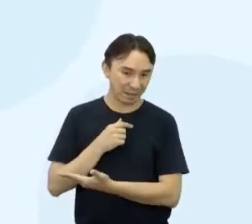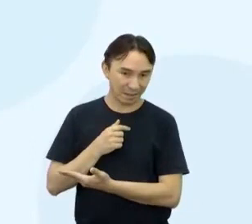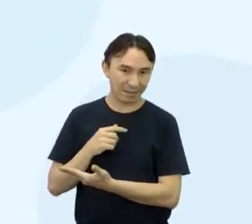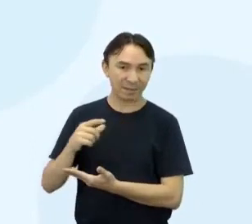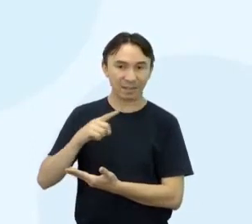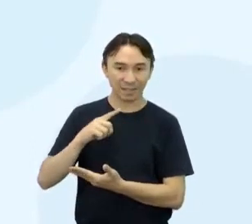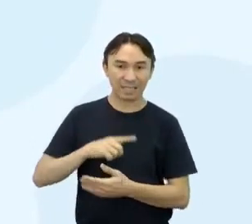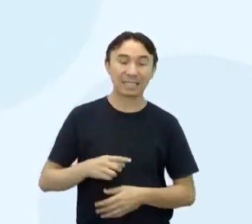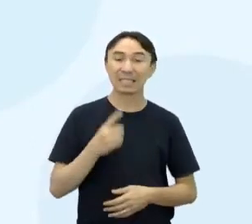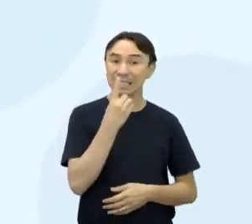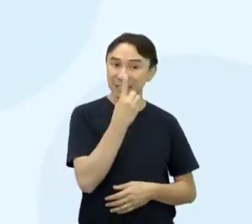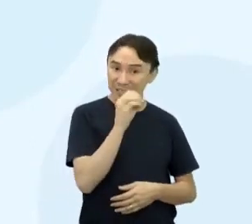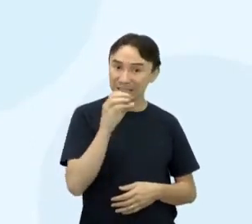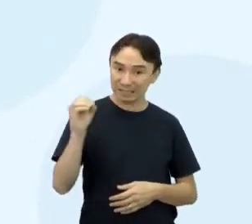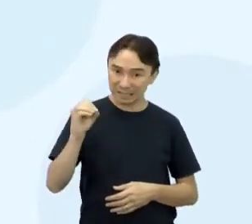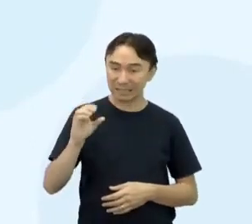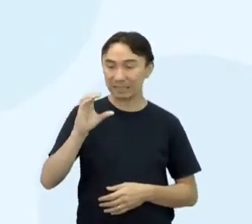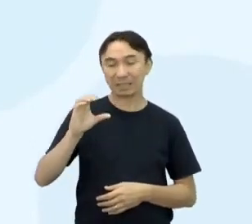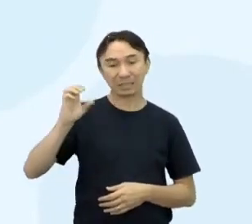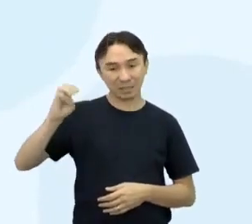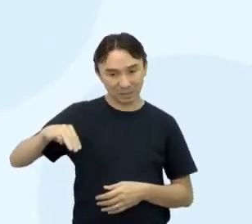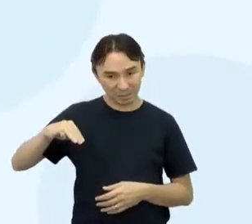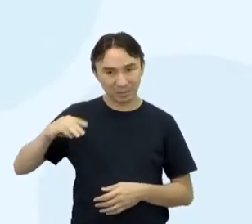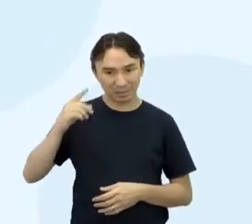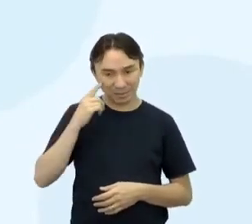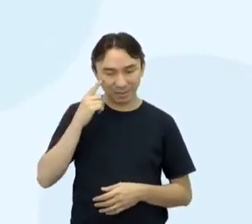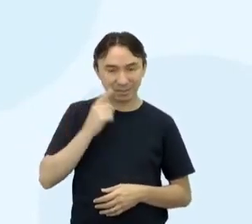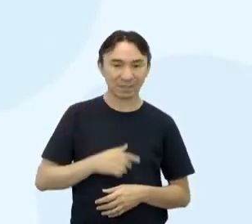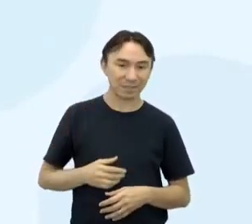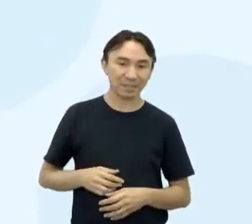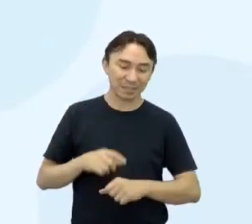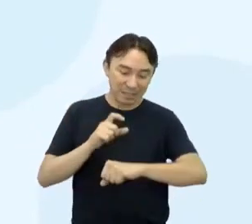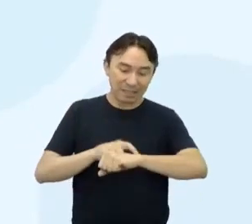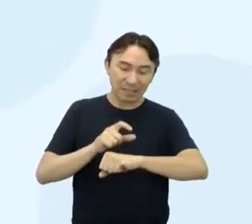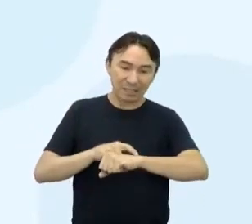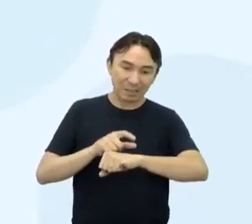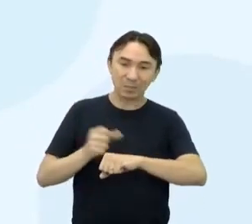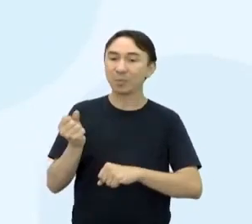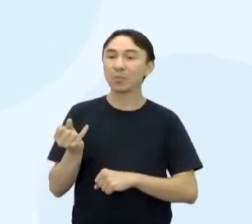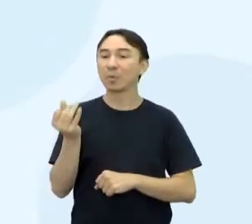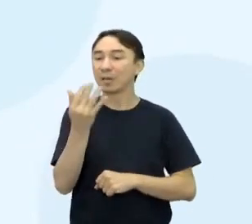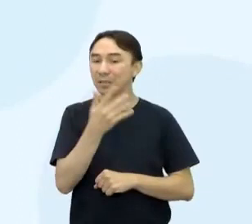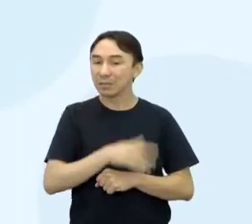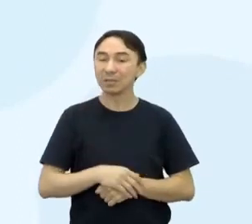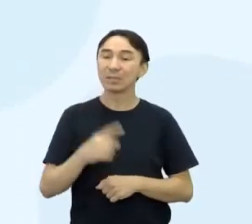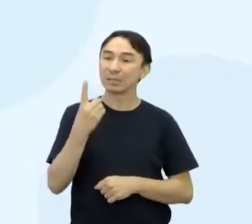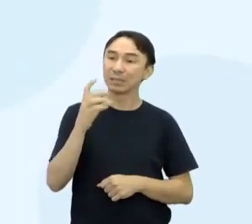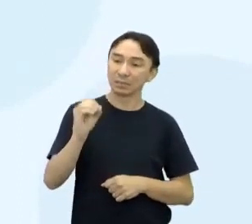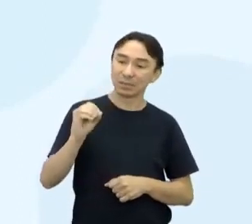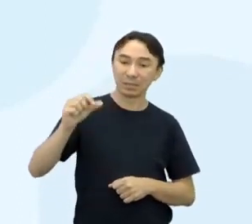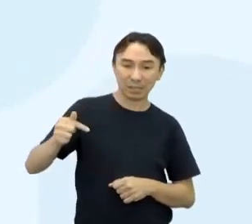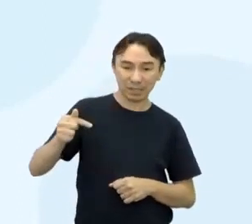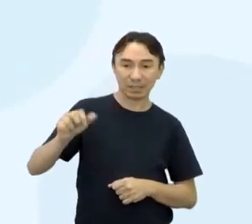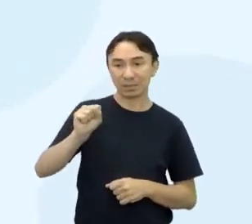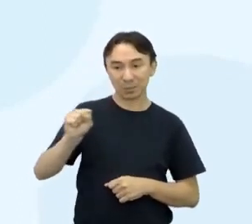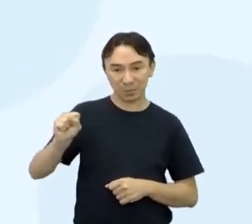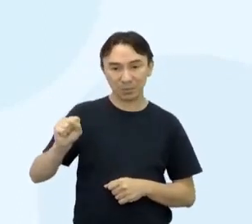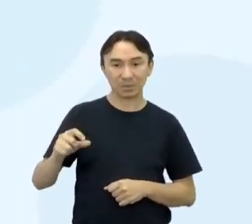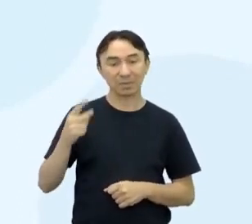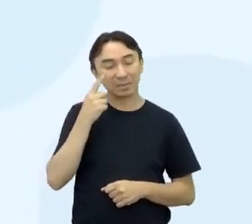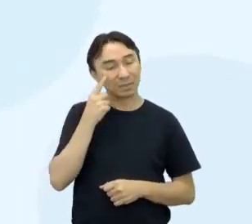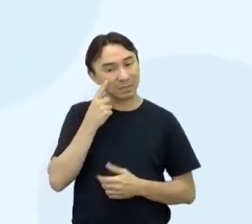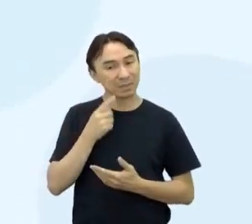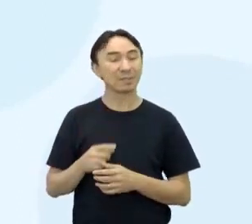e gastou no total 107 segundos, você vai achar o mesmo valor. Ou seja, você pode calcular de 10 em 10 ou